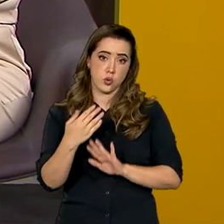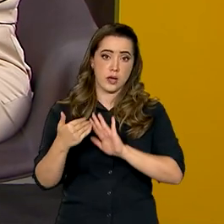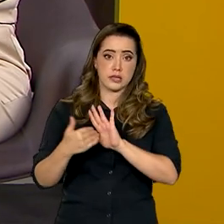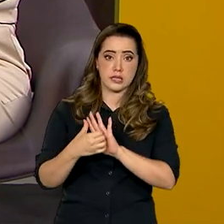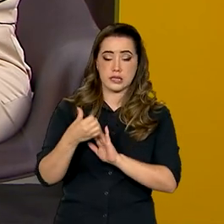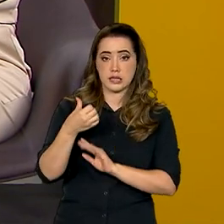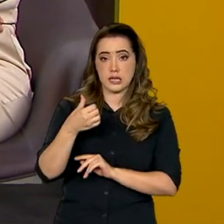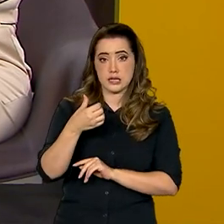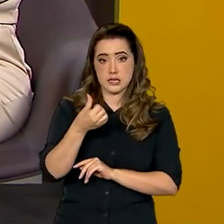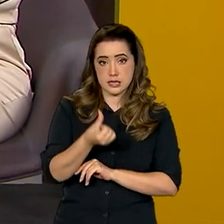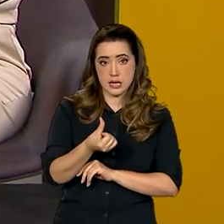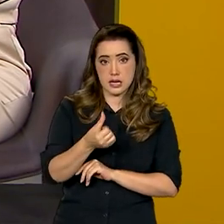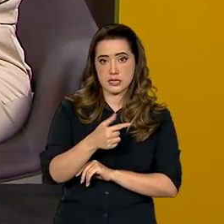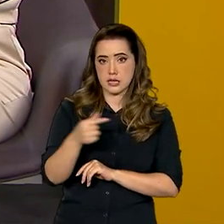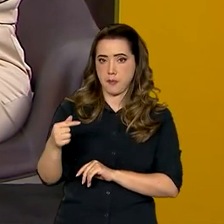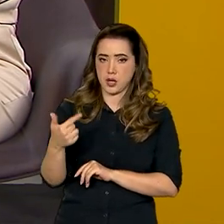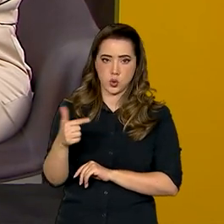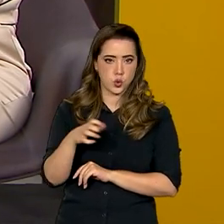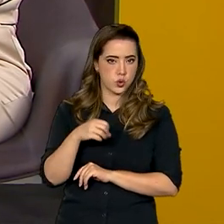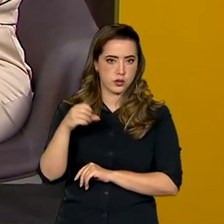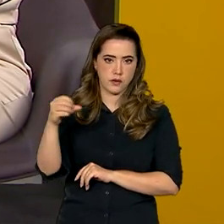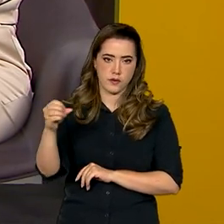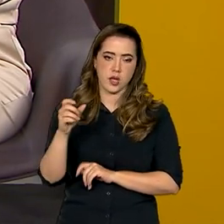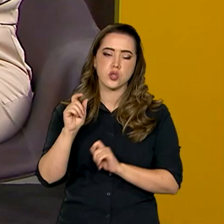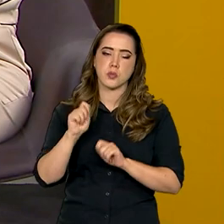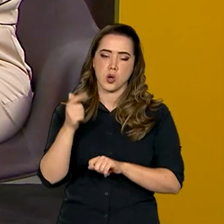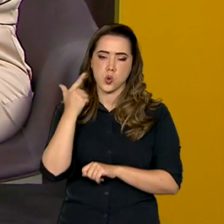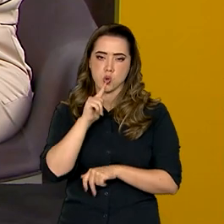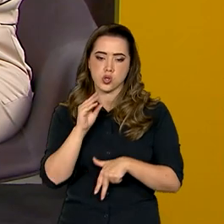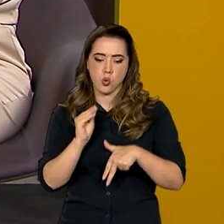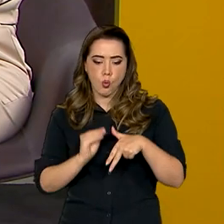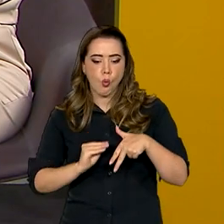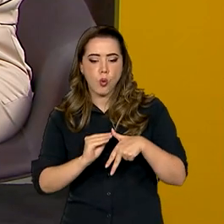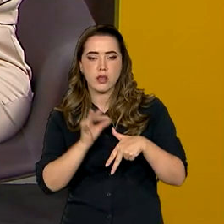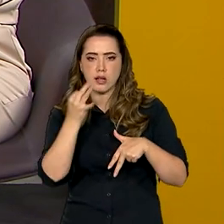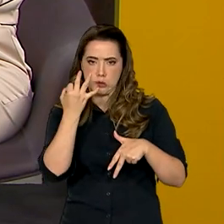4 a 6 semanas sem viagens para a recuperação necessária pós-cirurgia.